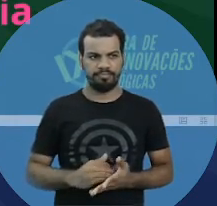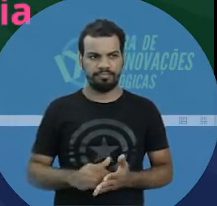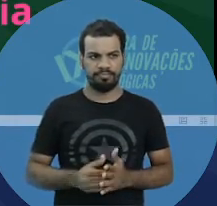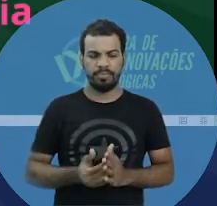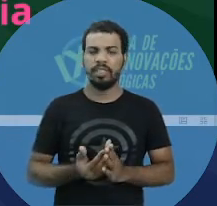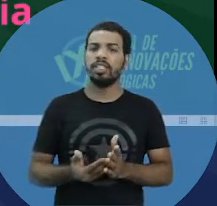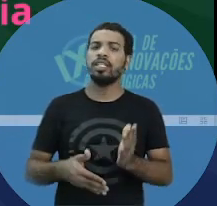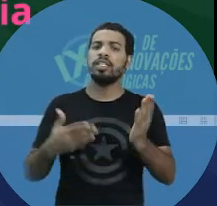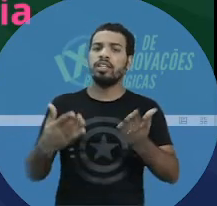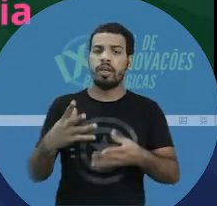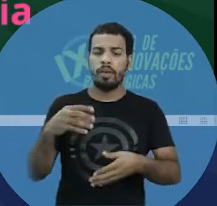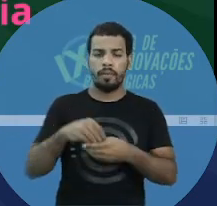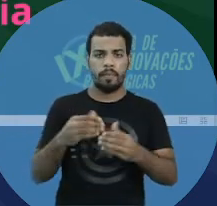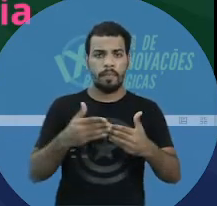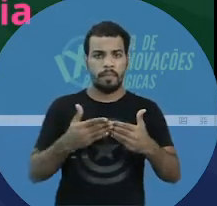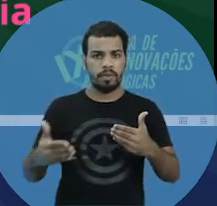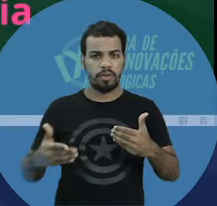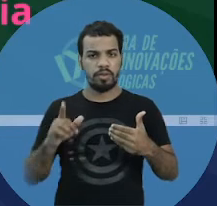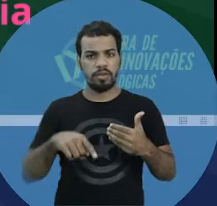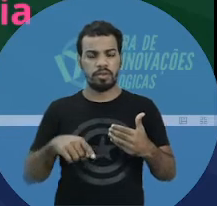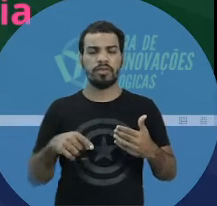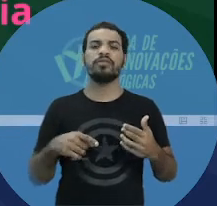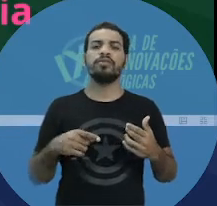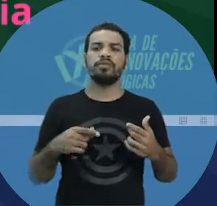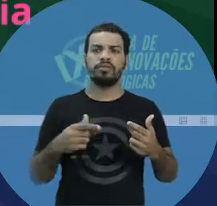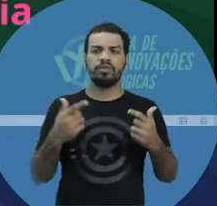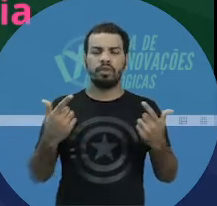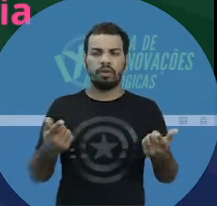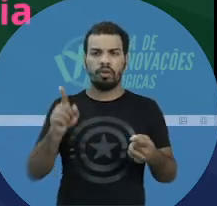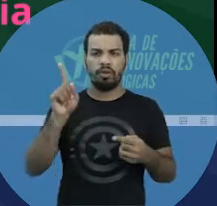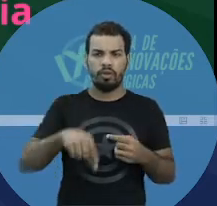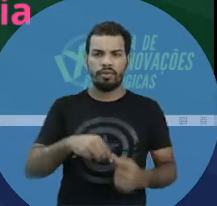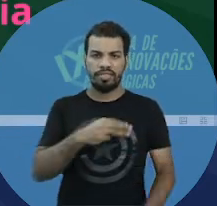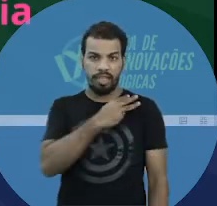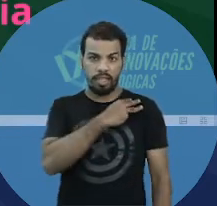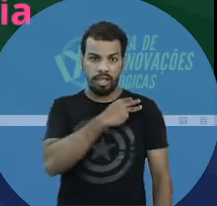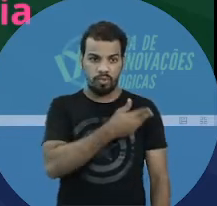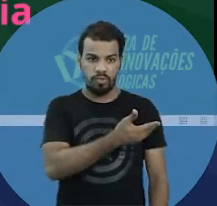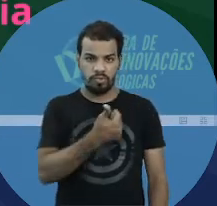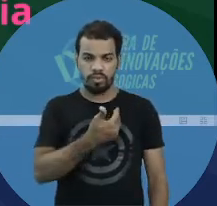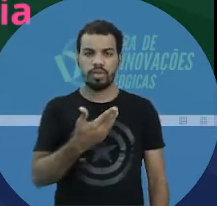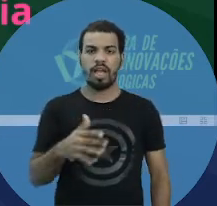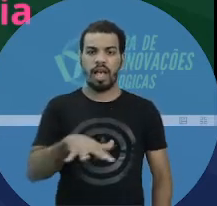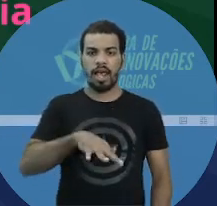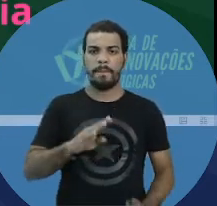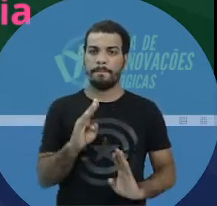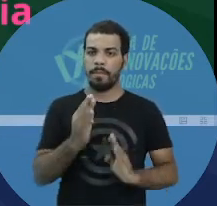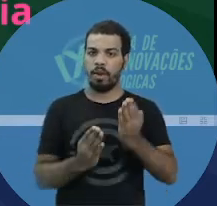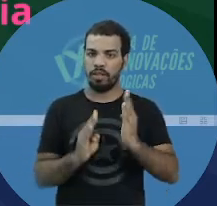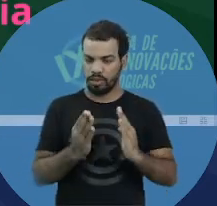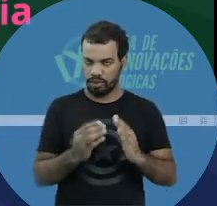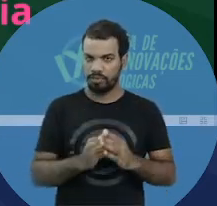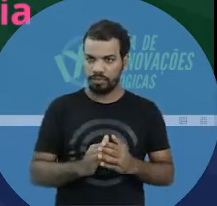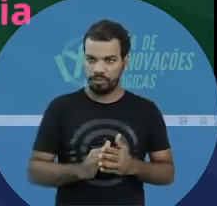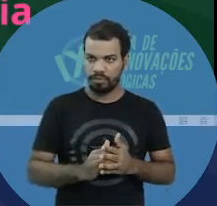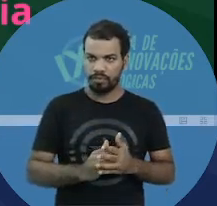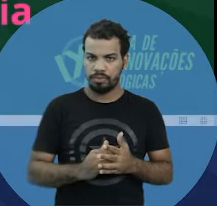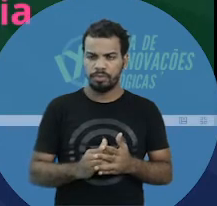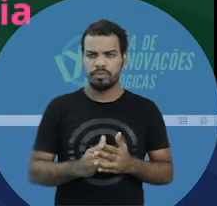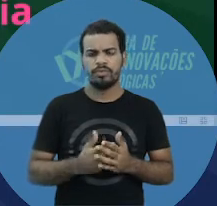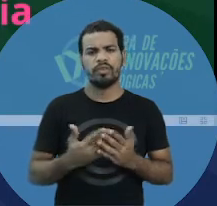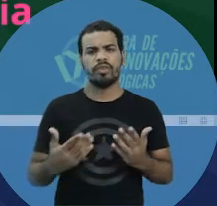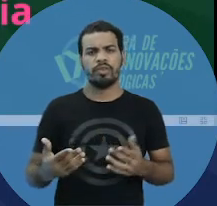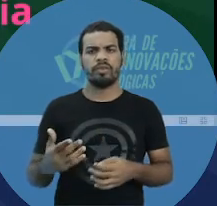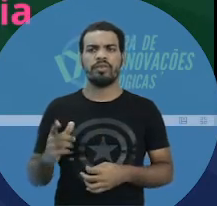eu trabalhei isso com um grupo, né, o público-alvo foi o 3º ano, dentro da área de biologia, né, onde focamos dentro do contexto